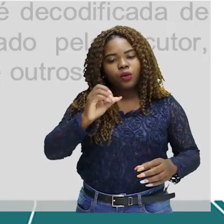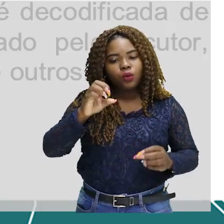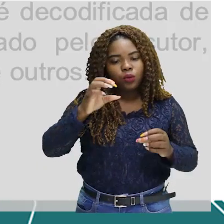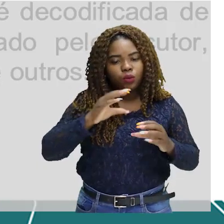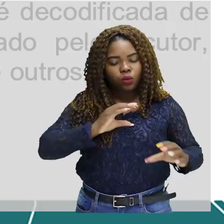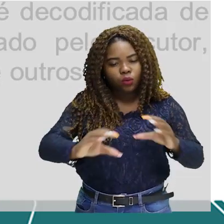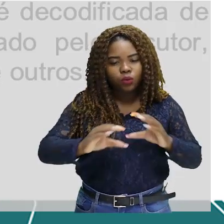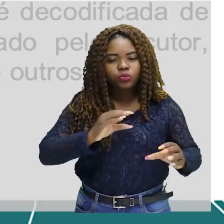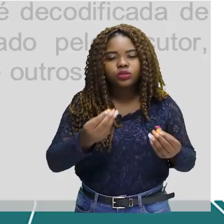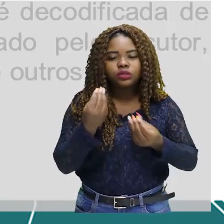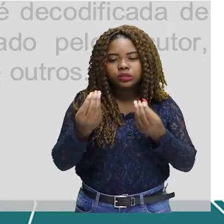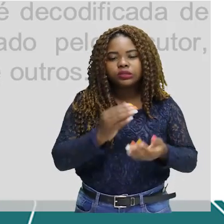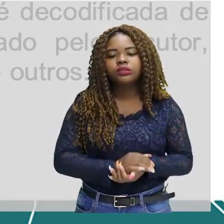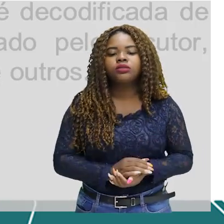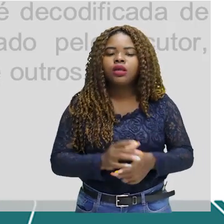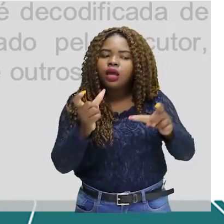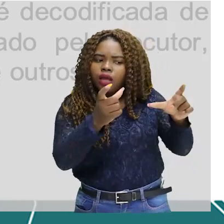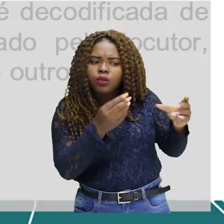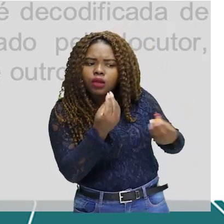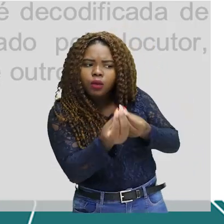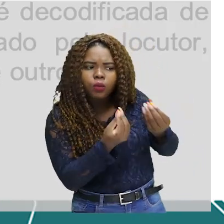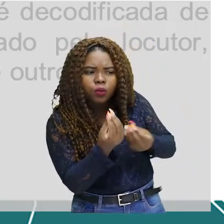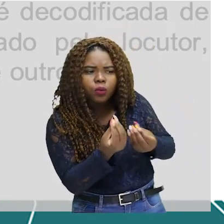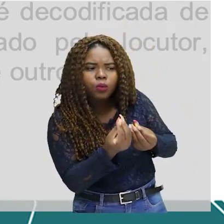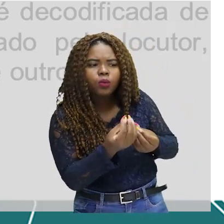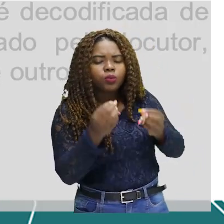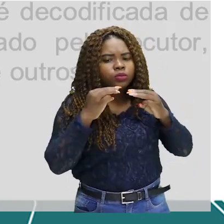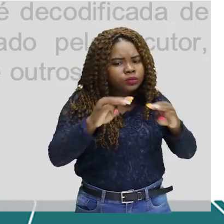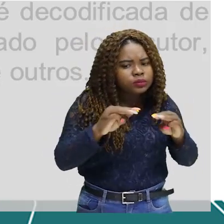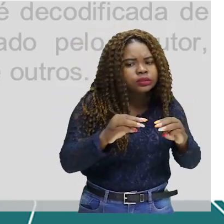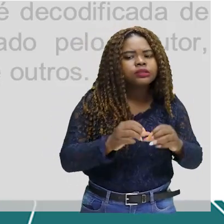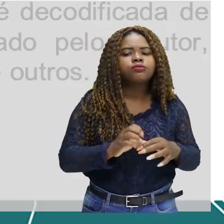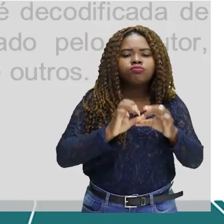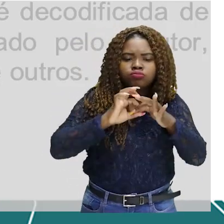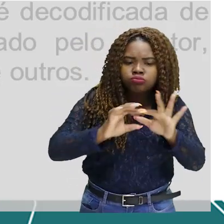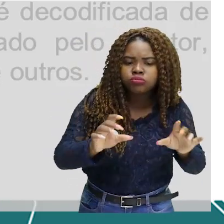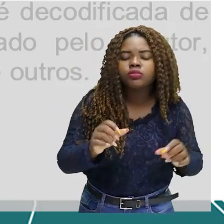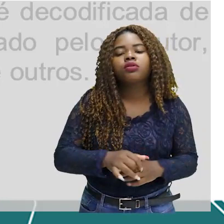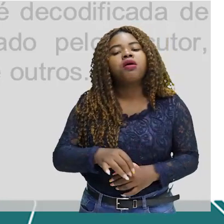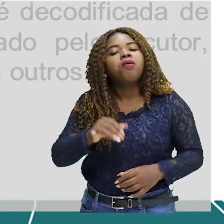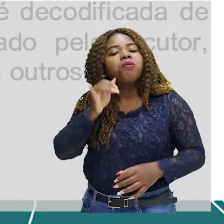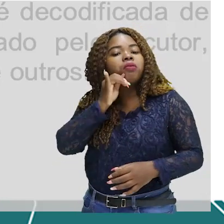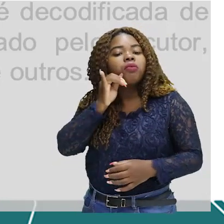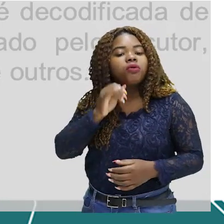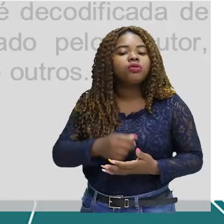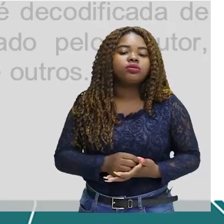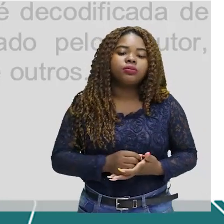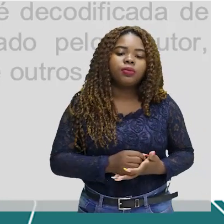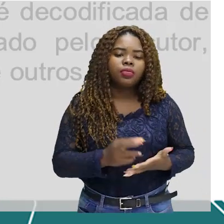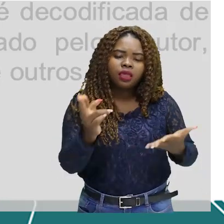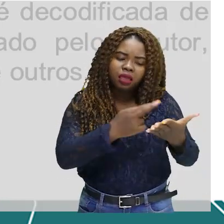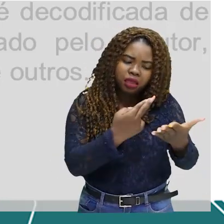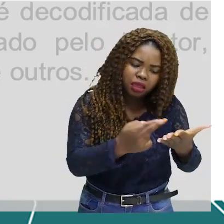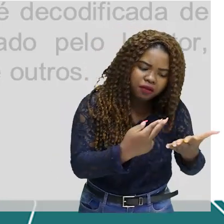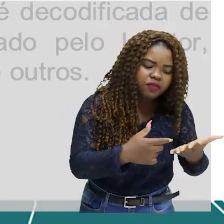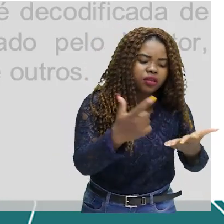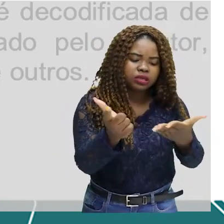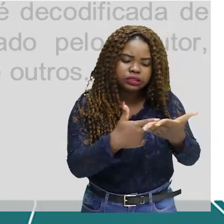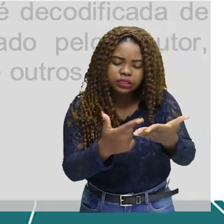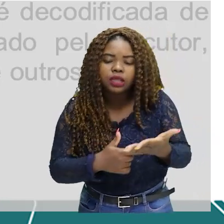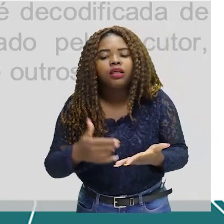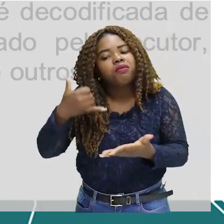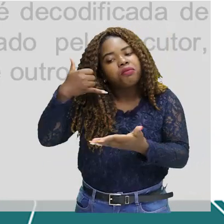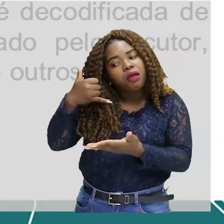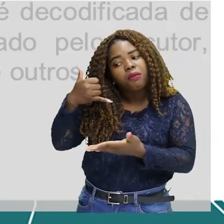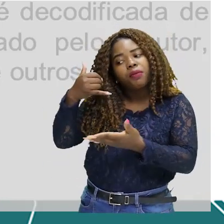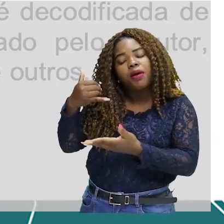local, o meio onde a mensagem será transmitida, como, por exemplo, jornal, livro, revista, televisão, telefone, dentre